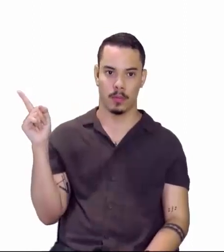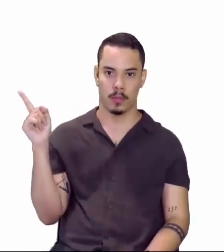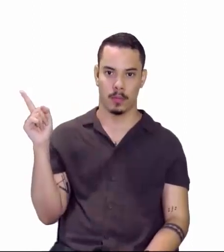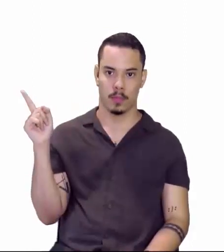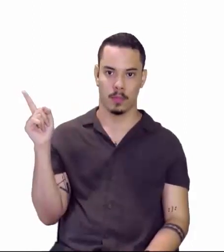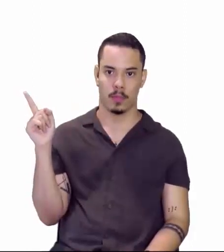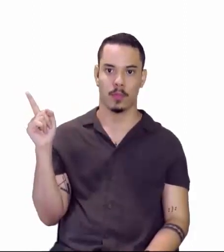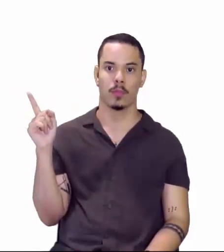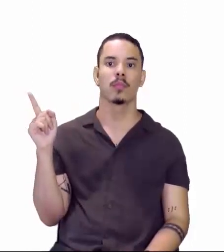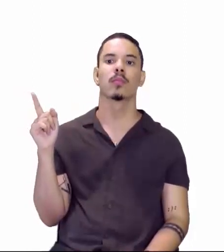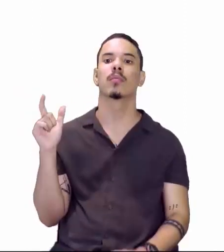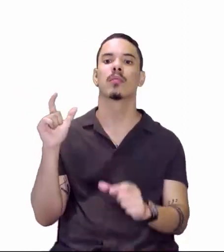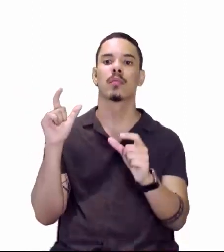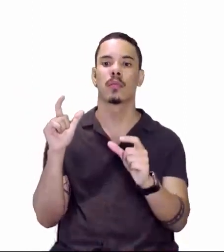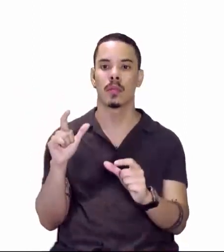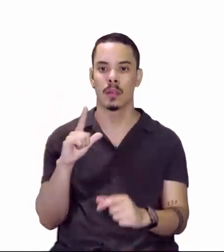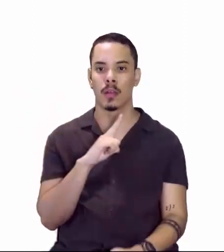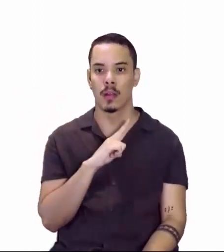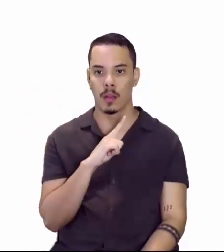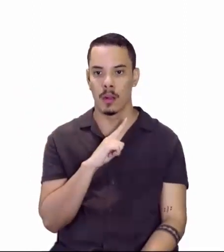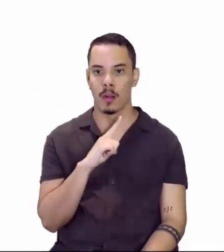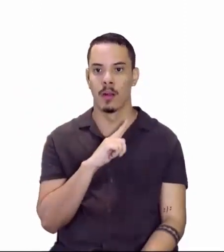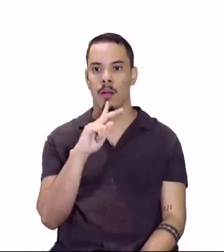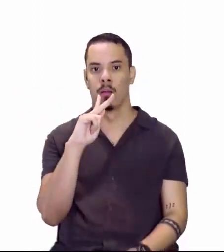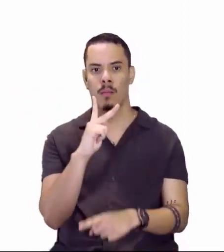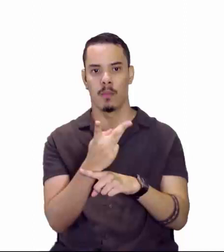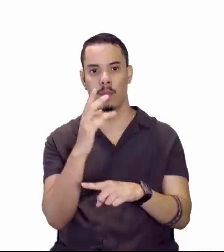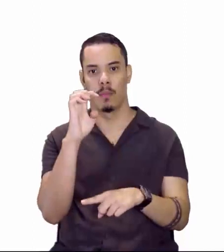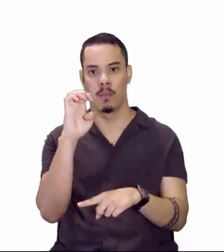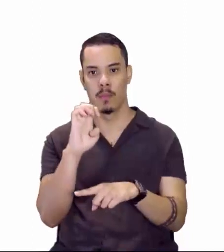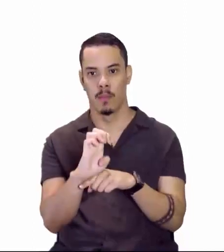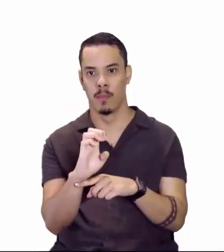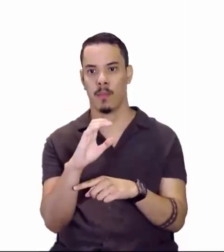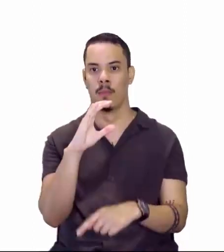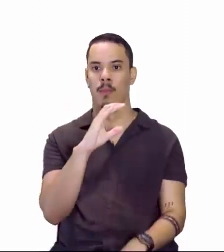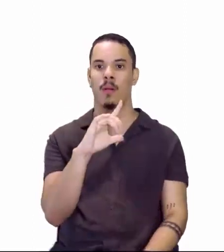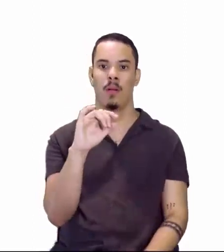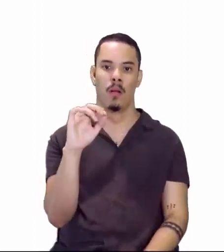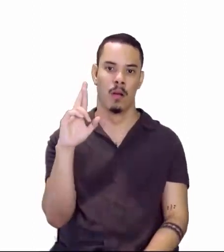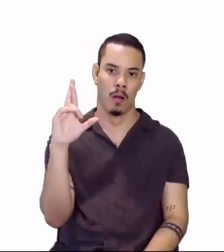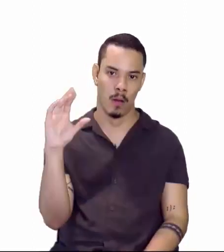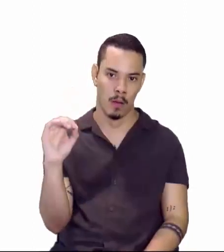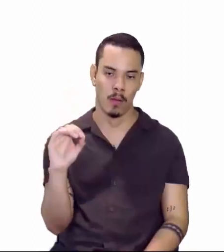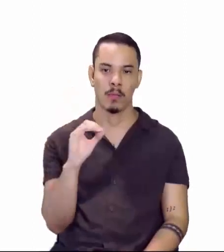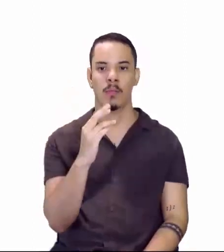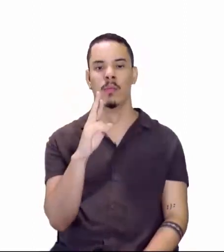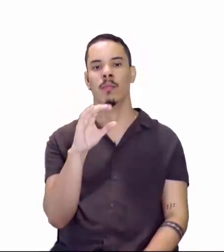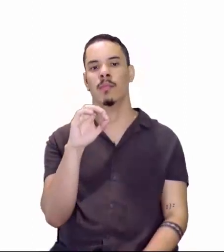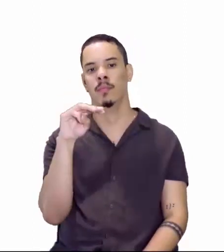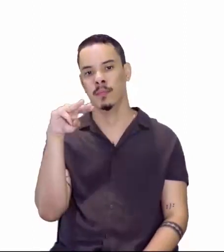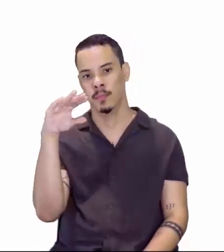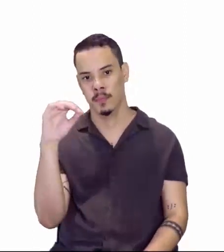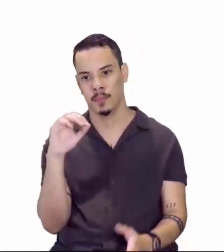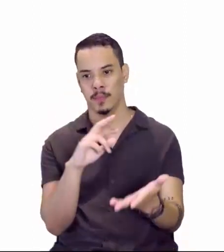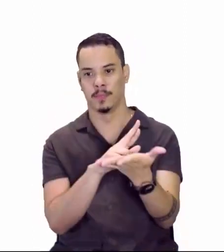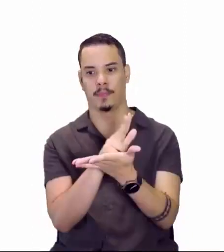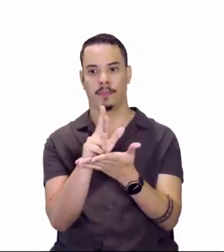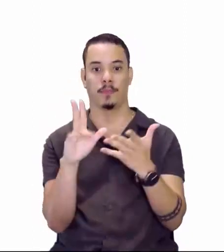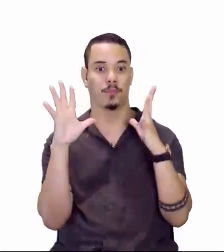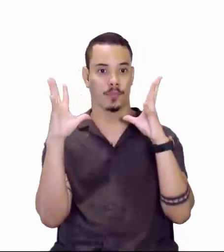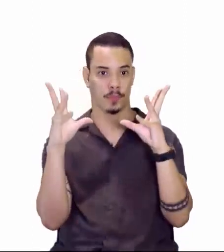7A, onde nós temos os elementos químicos flúor, cloro, bromo, iodo e astatos. Todos eles